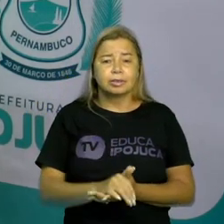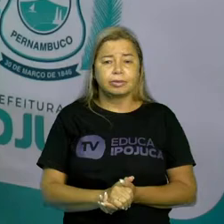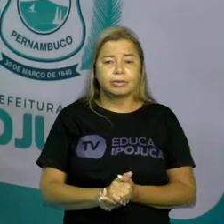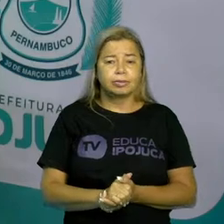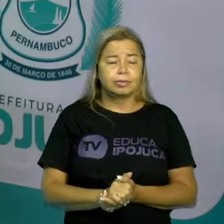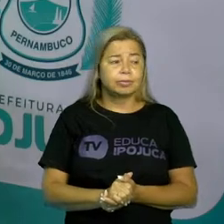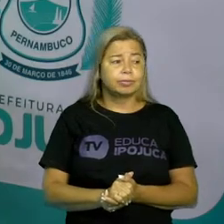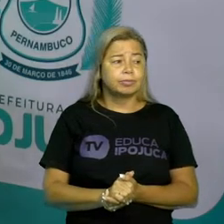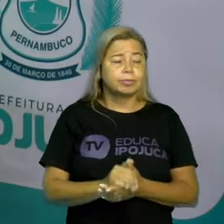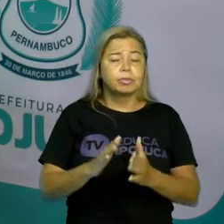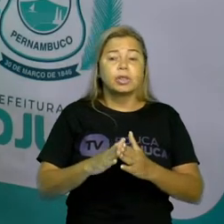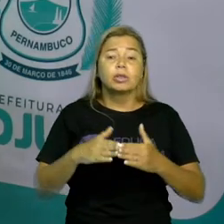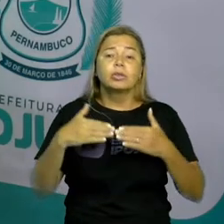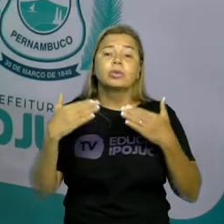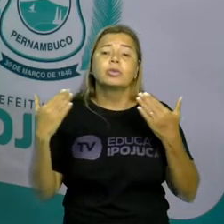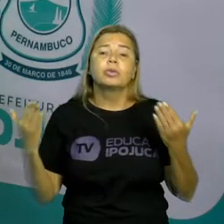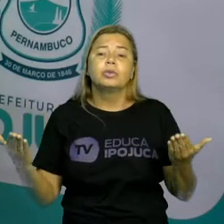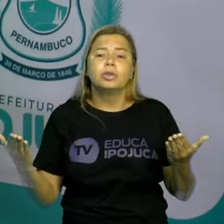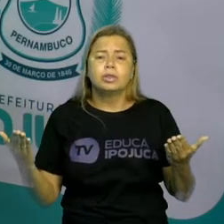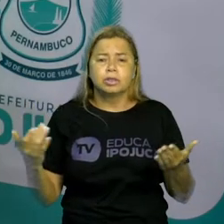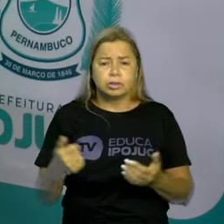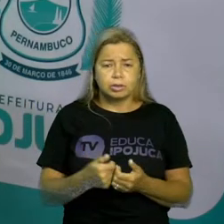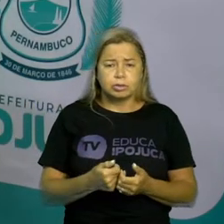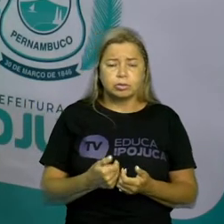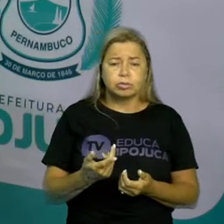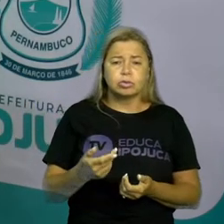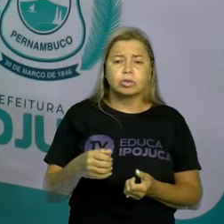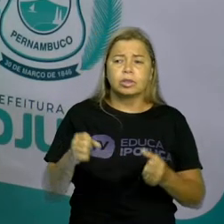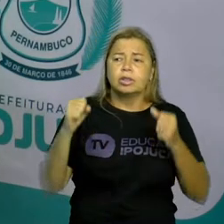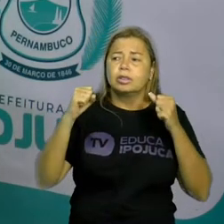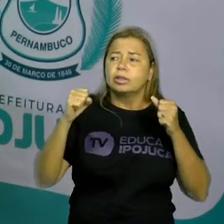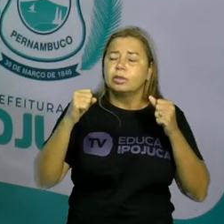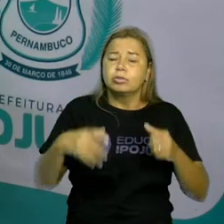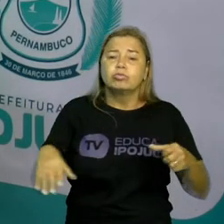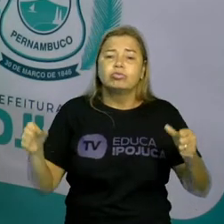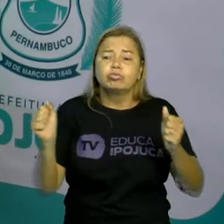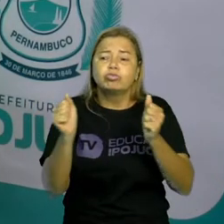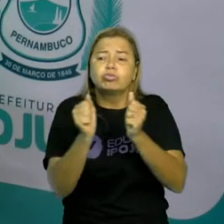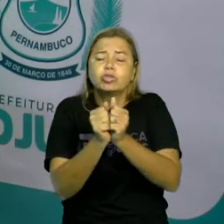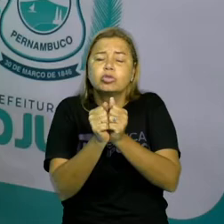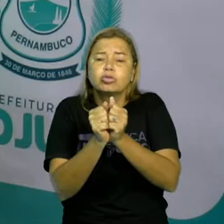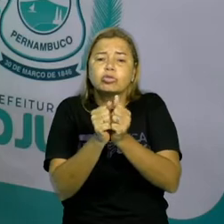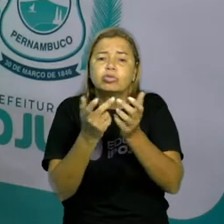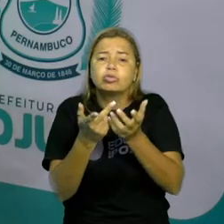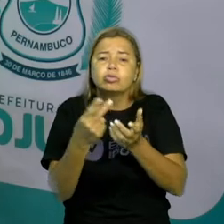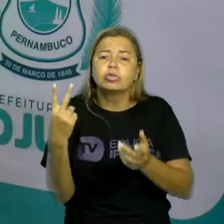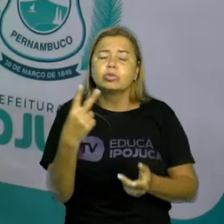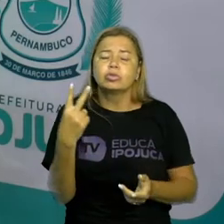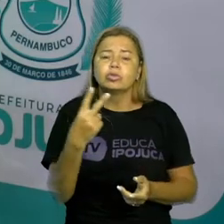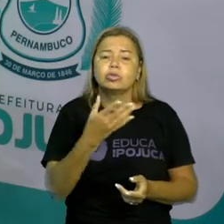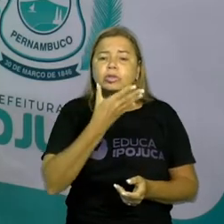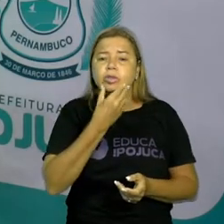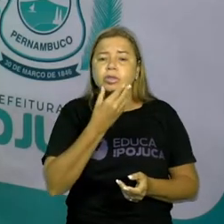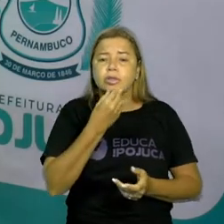enunciado? Quantos pontos os dois têm juntos? Então, eu já tenho o valor dos dois, então eu preciso só